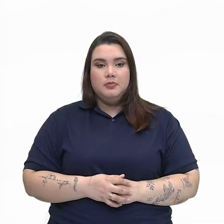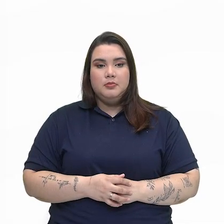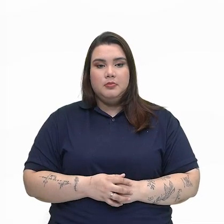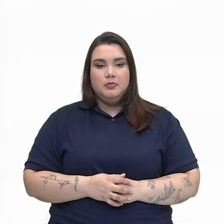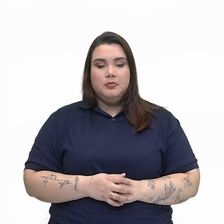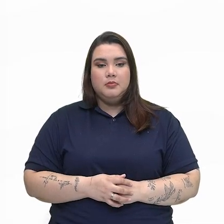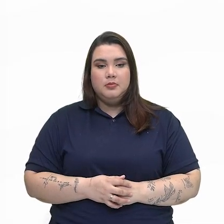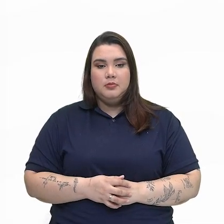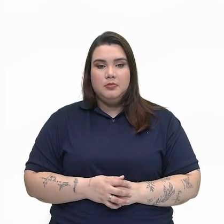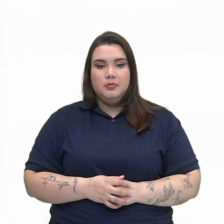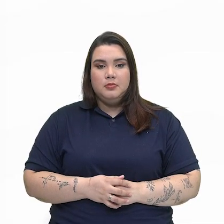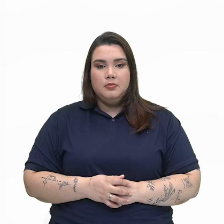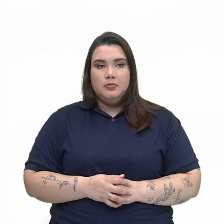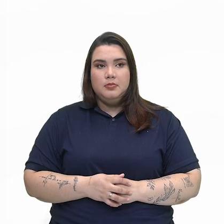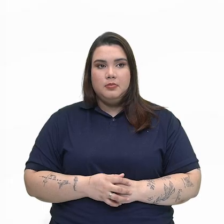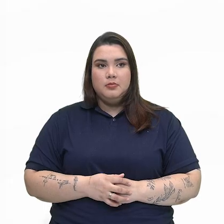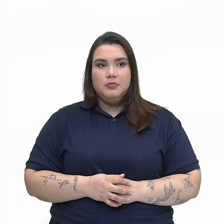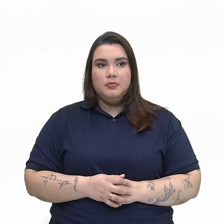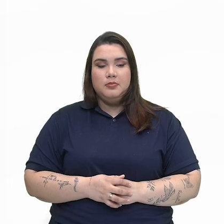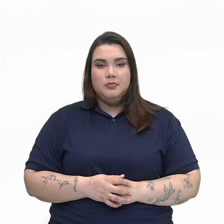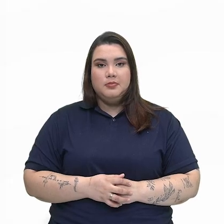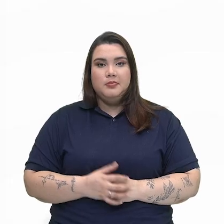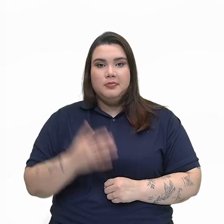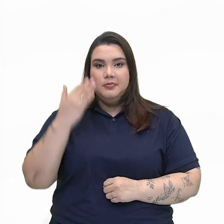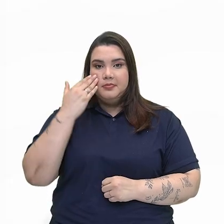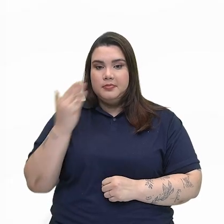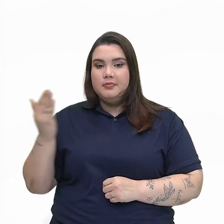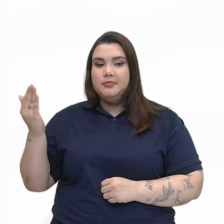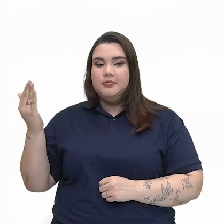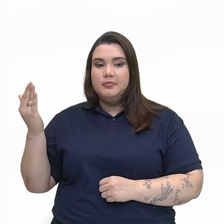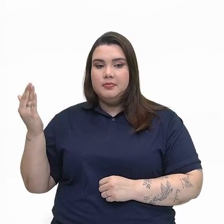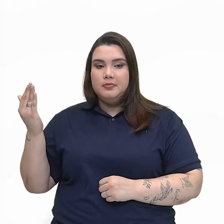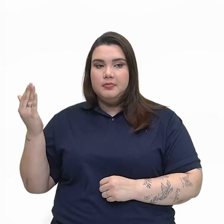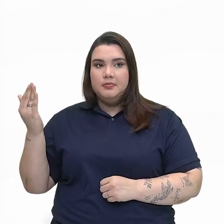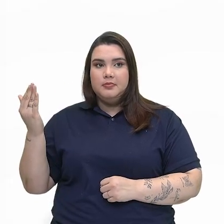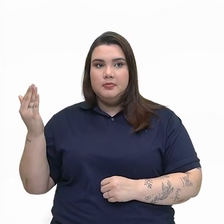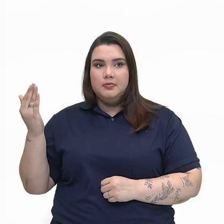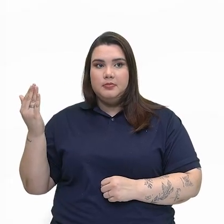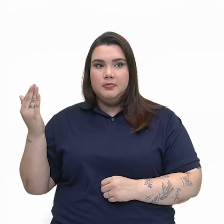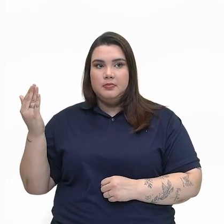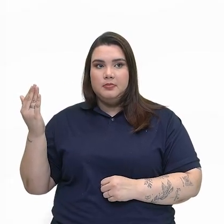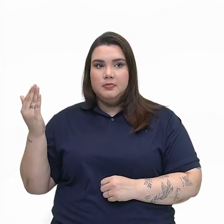1,365. Aí você tem aqui, ó, o valor